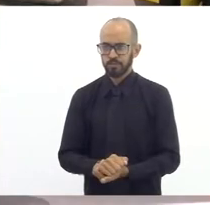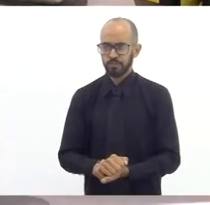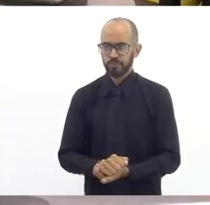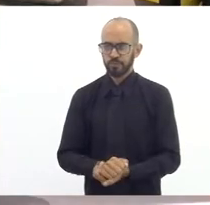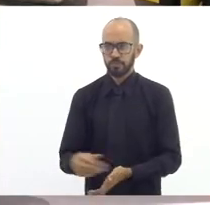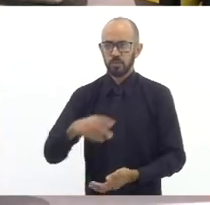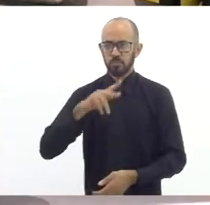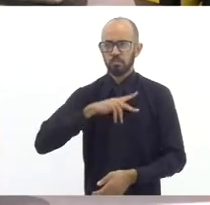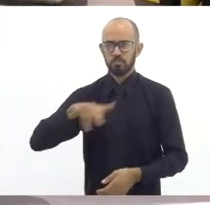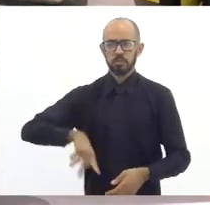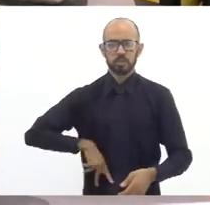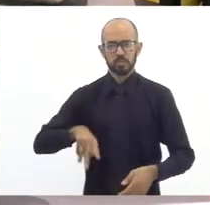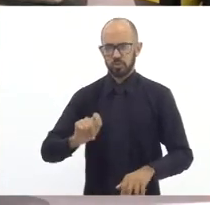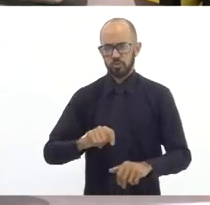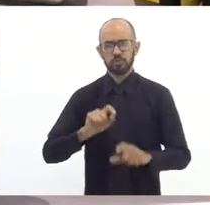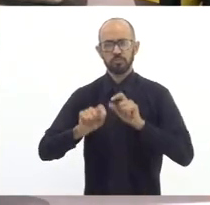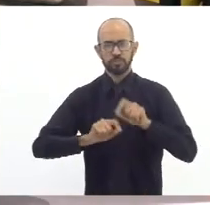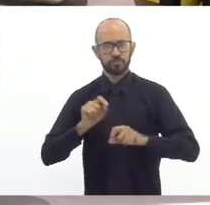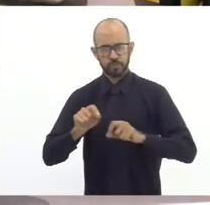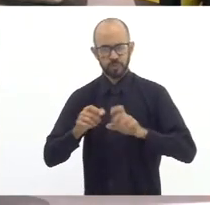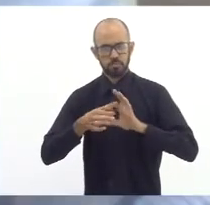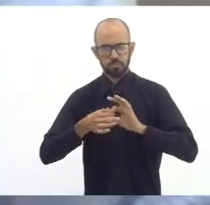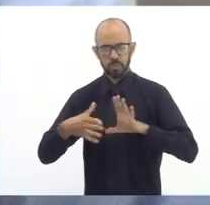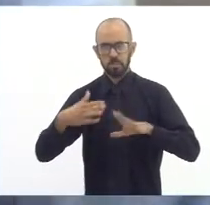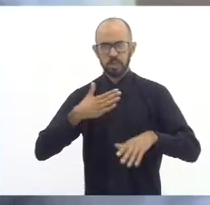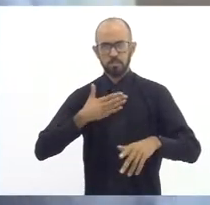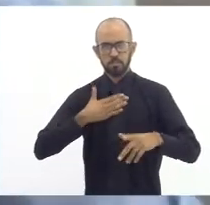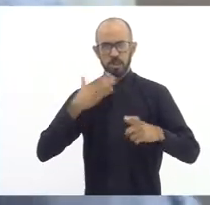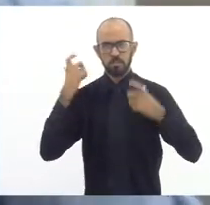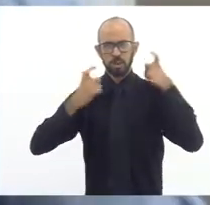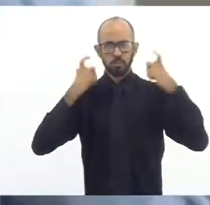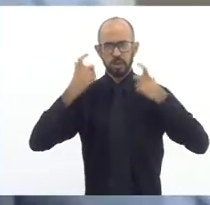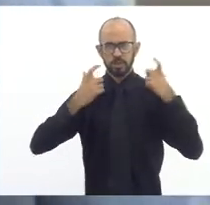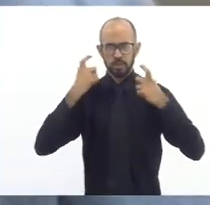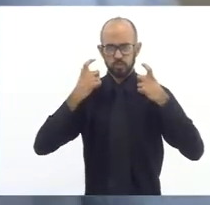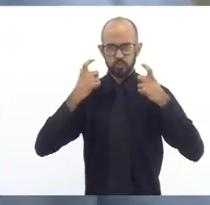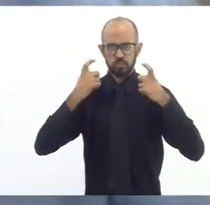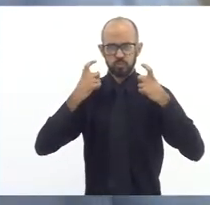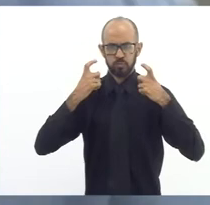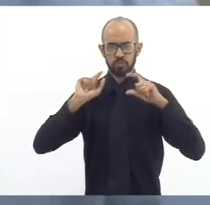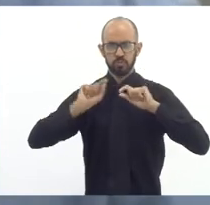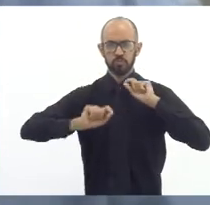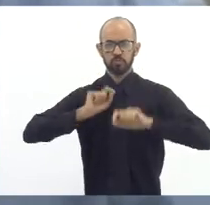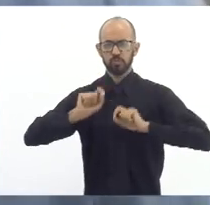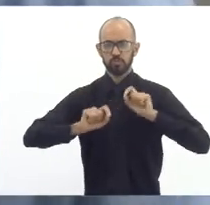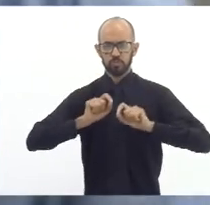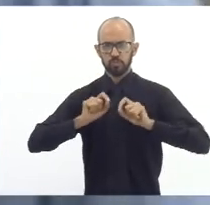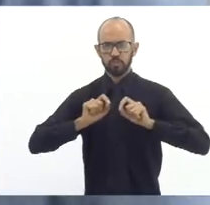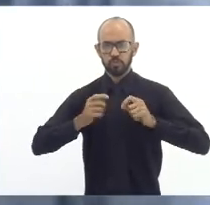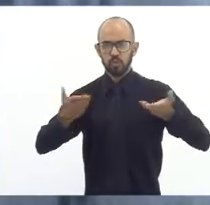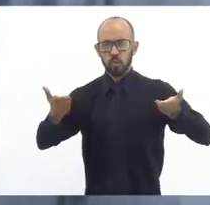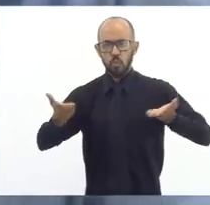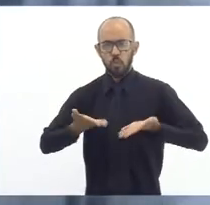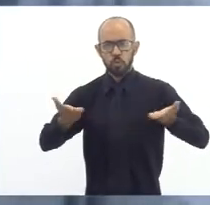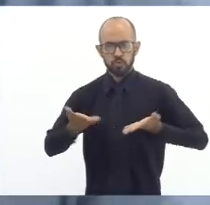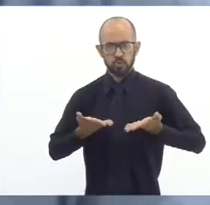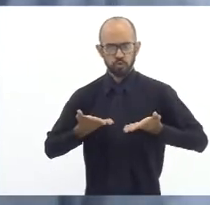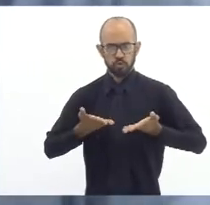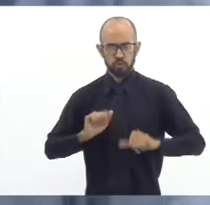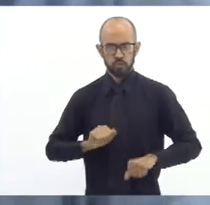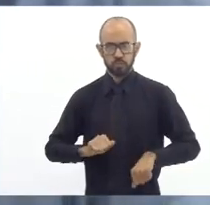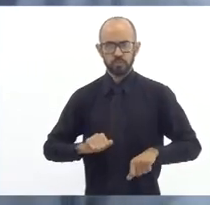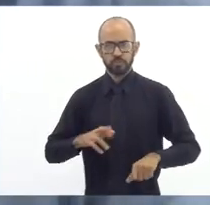Presidente, permita-me. A minha preocupação em ter hoje